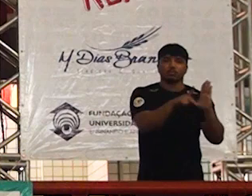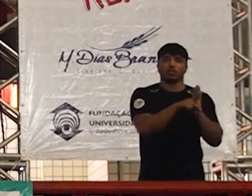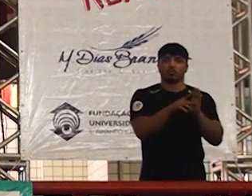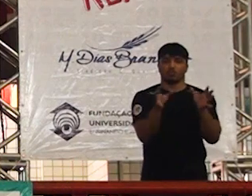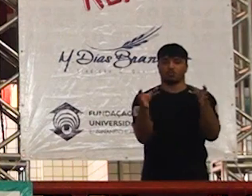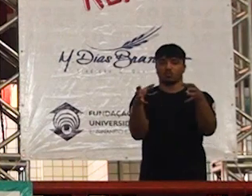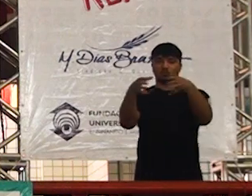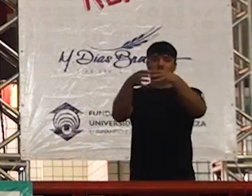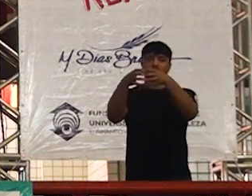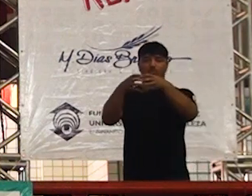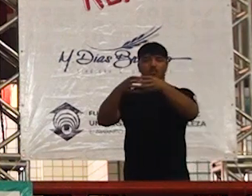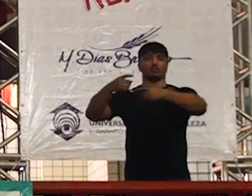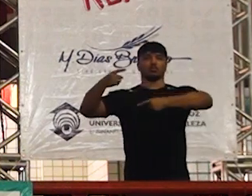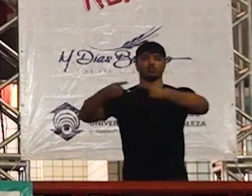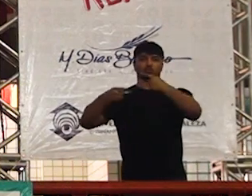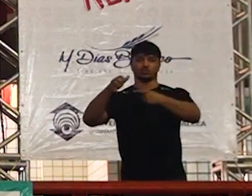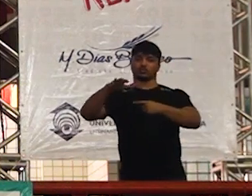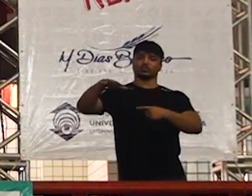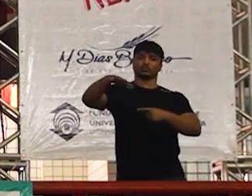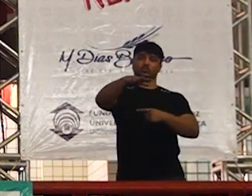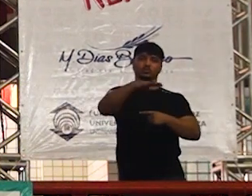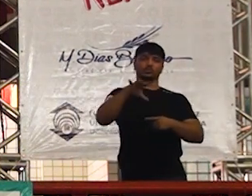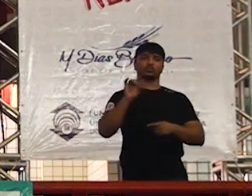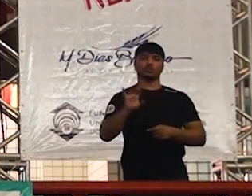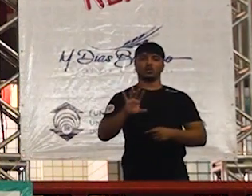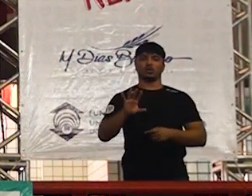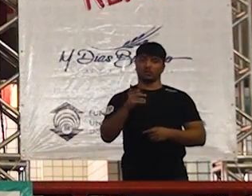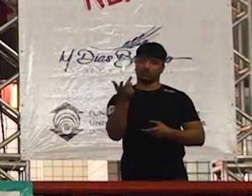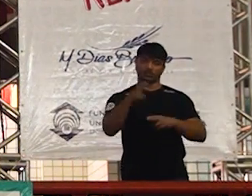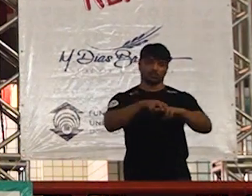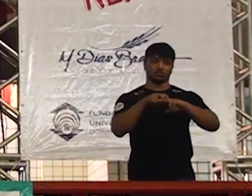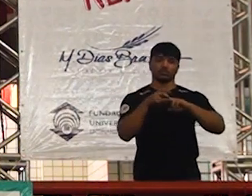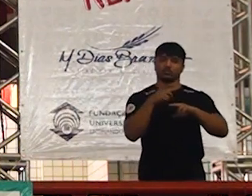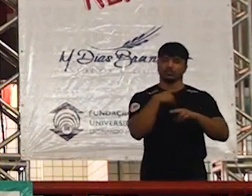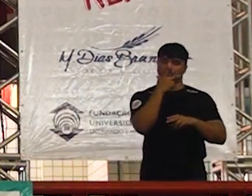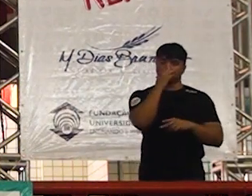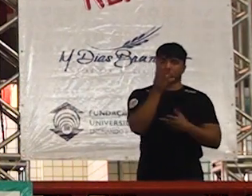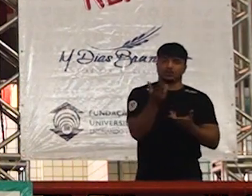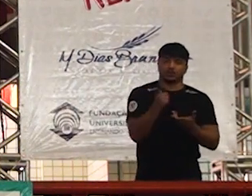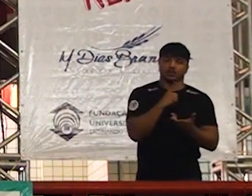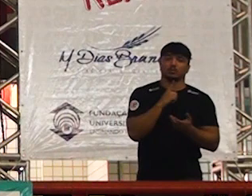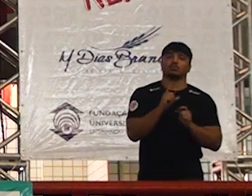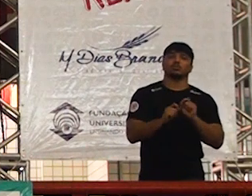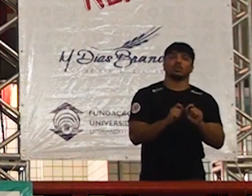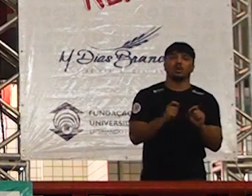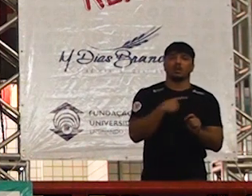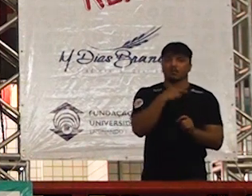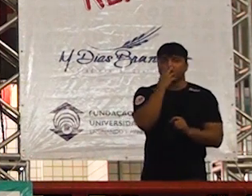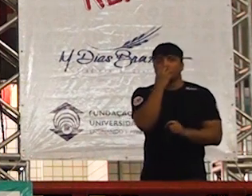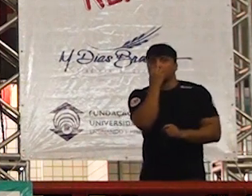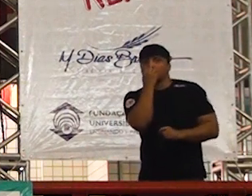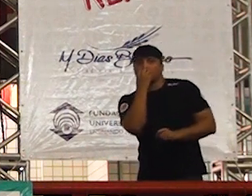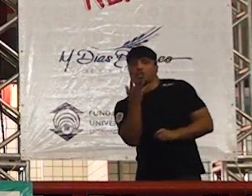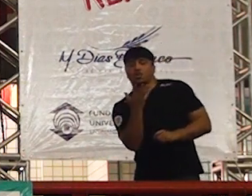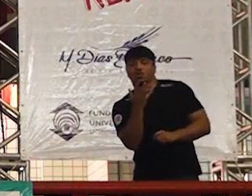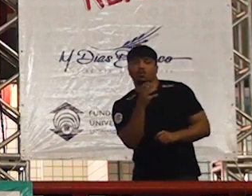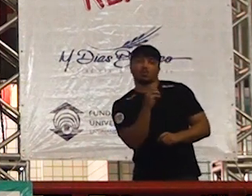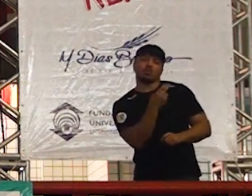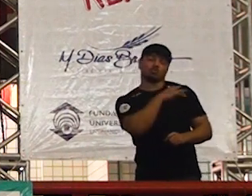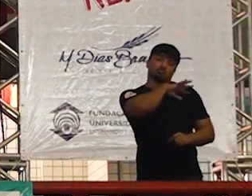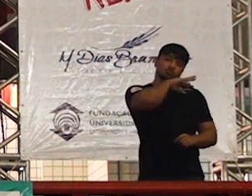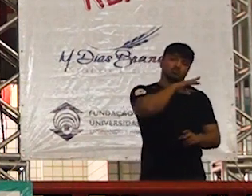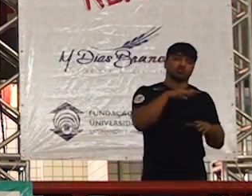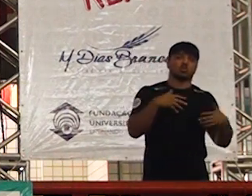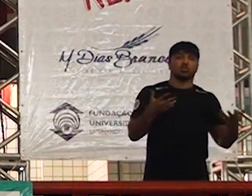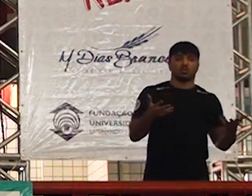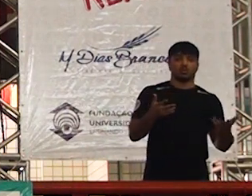casta privilegiada do país. E aí o aluno ia se manifestar se isso é favorável ou